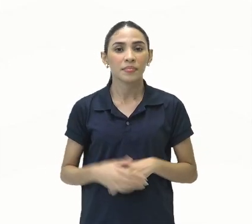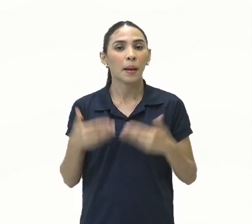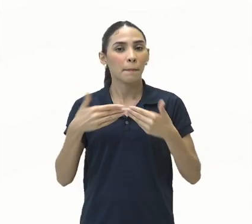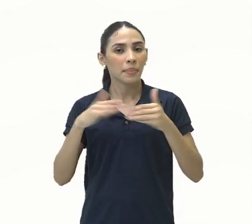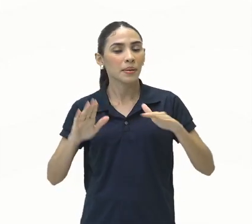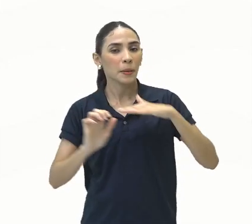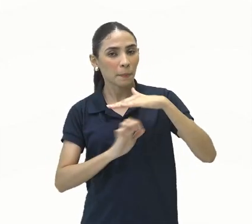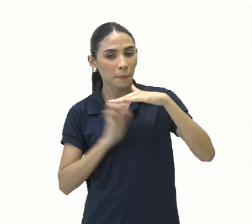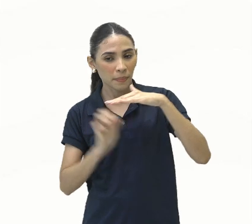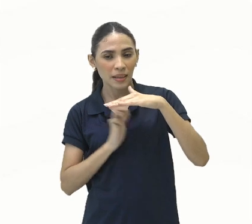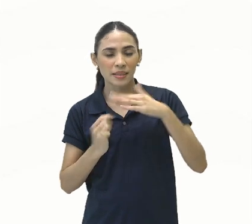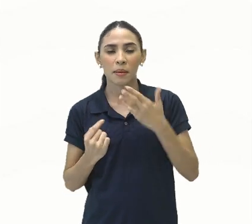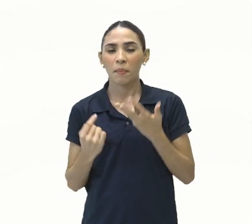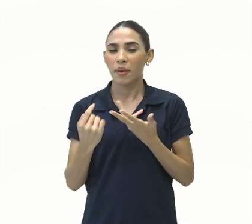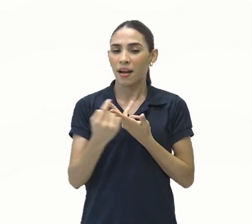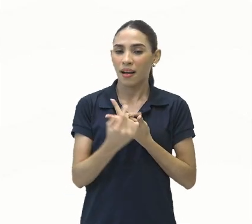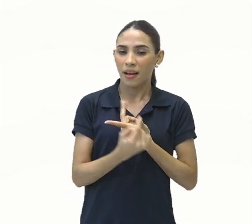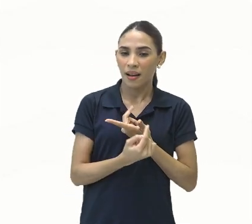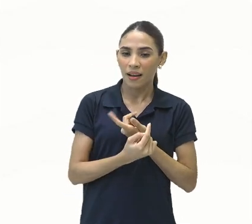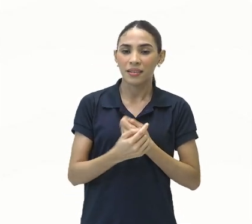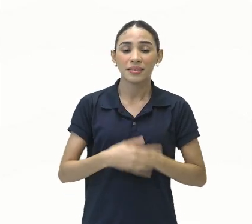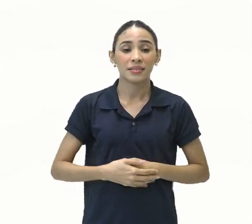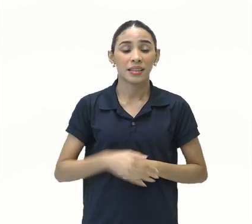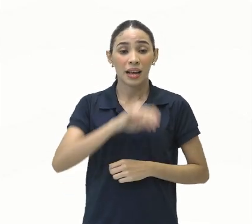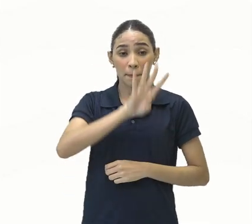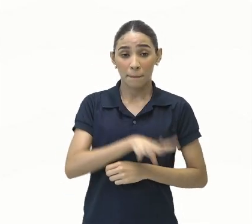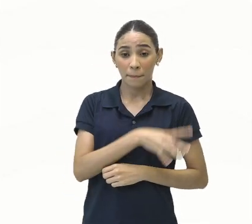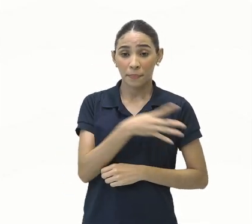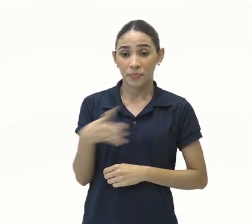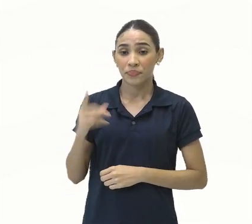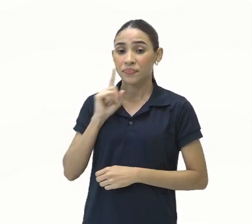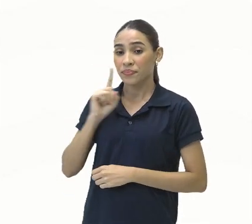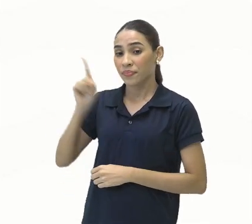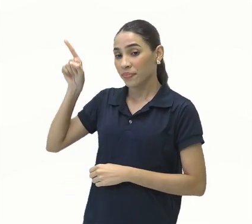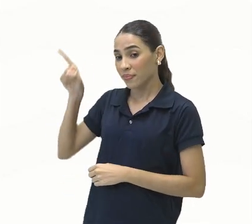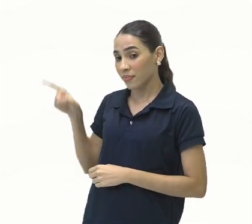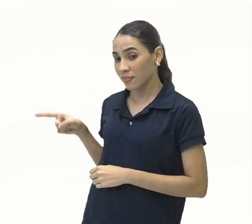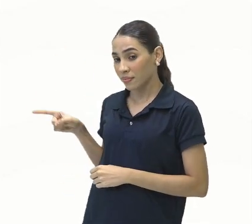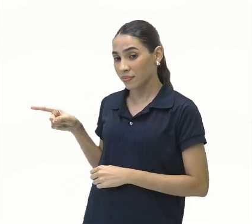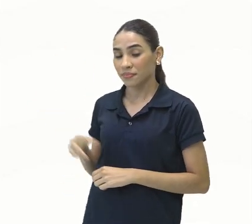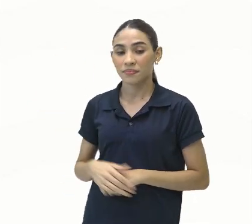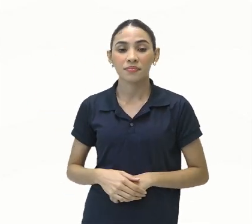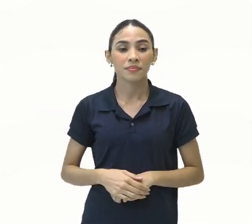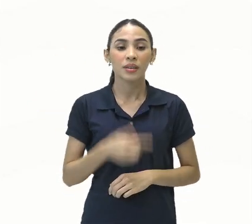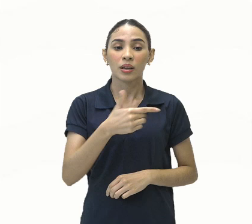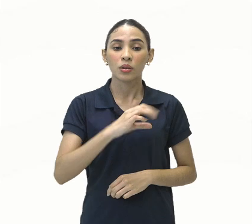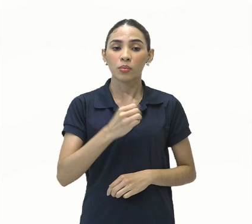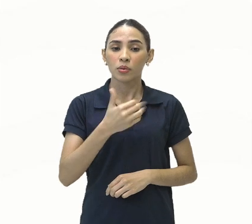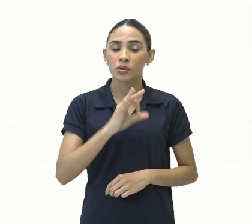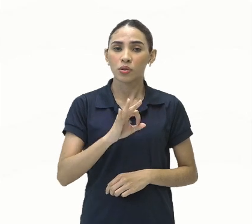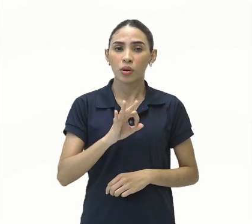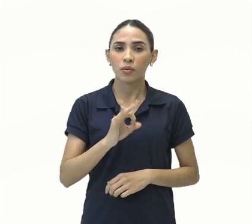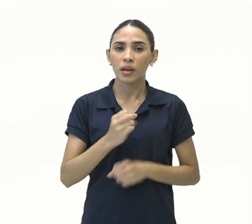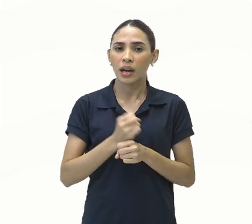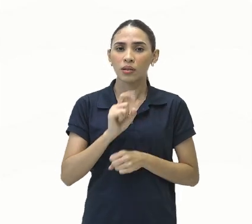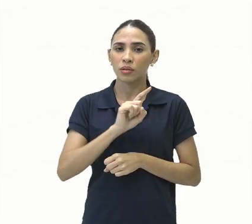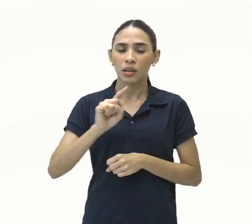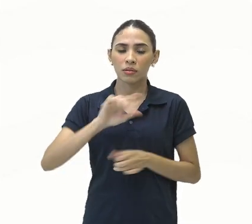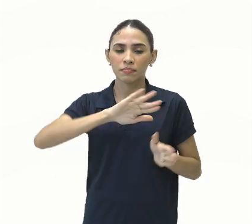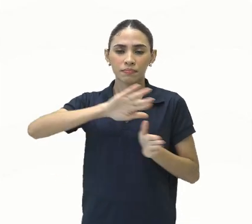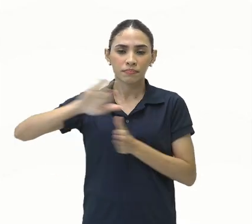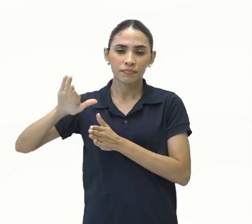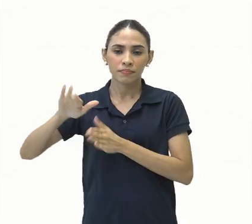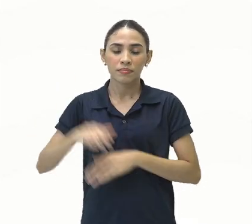uma empresa e tudo mais. Olha essa tabela que mostra, voltando para 2019, mas o que importa não é o ano agora, o que importa é a